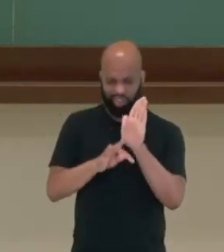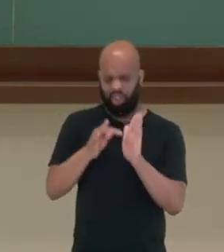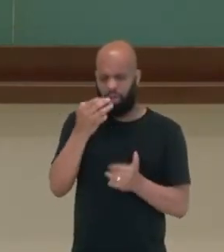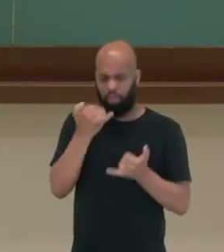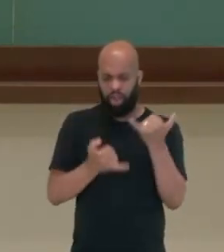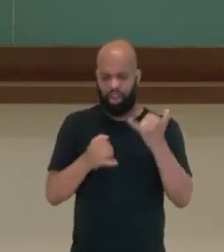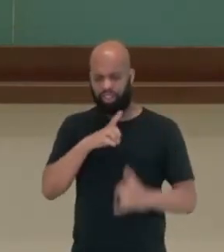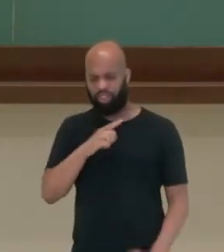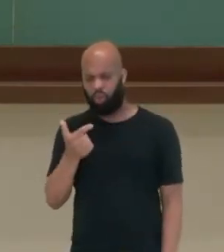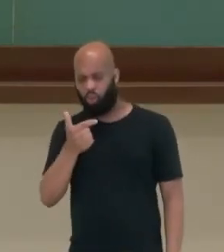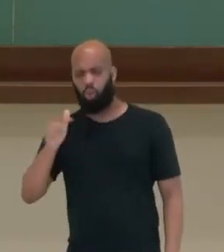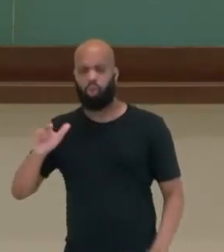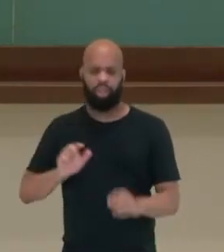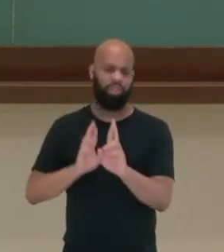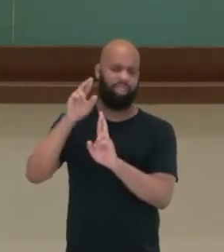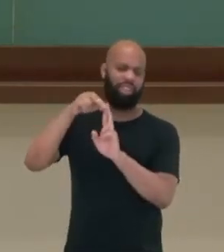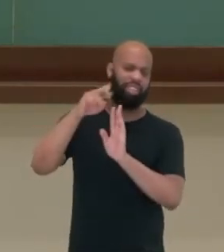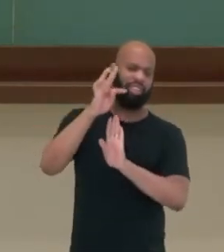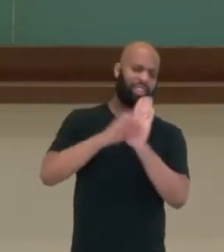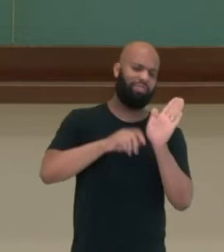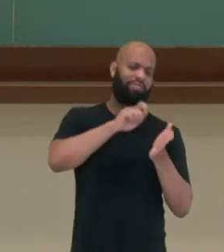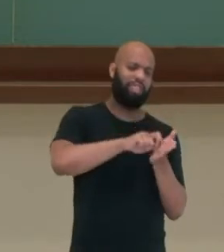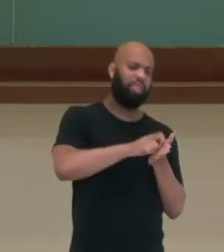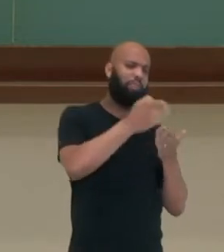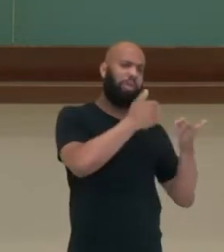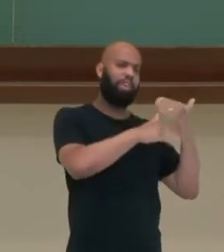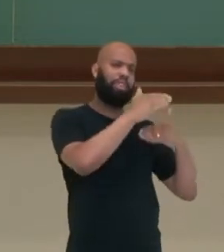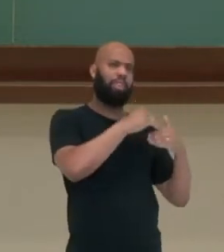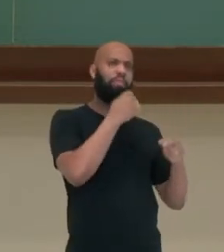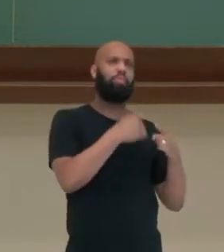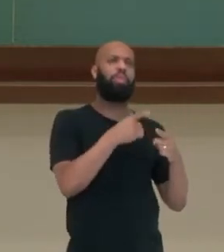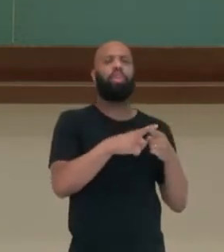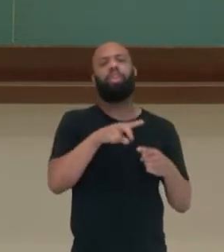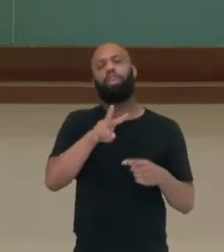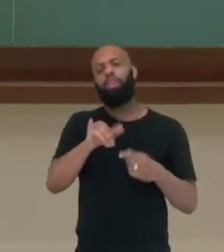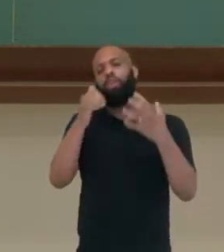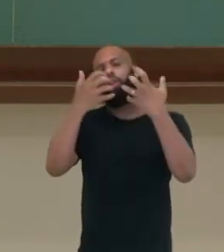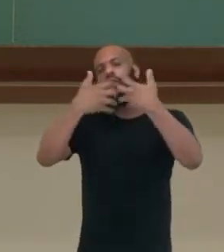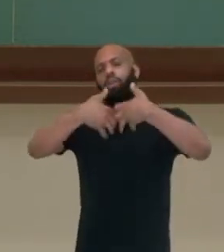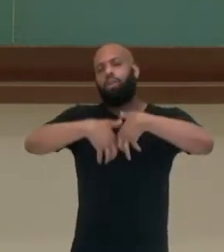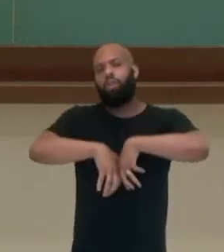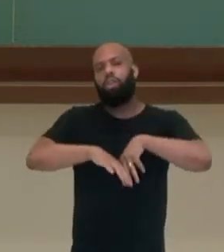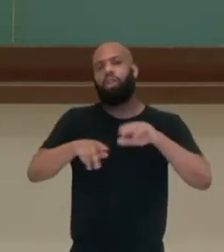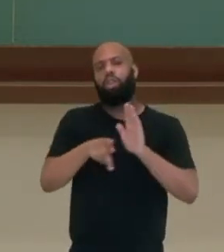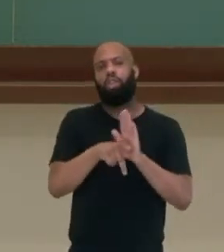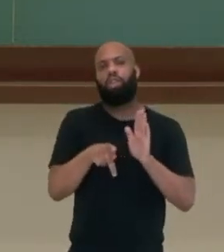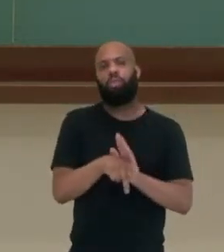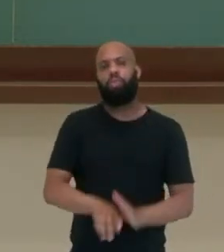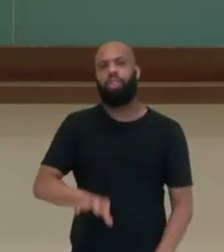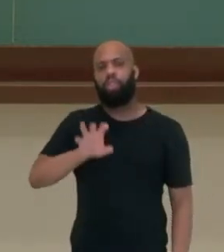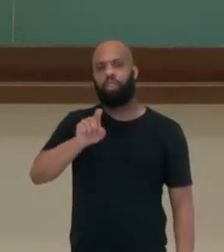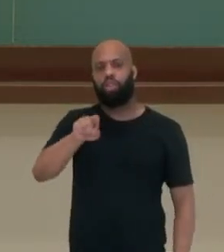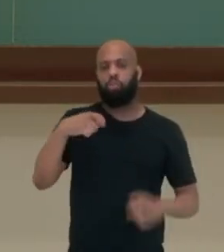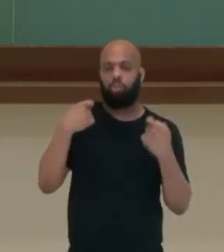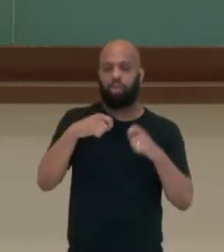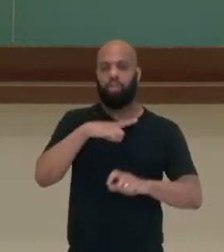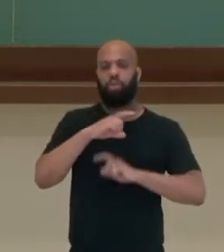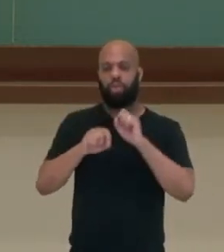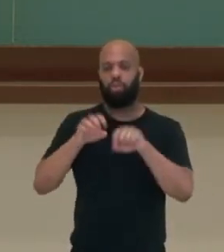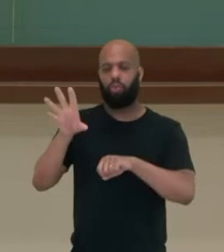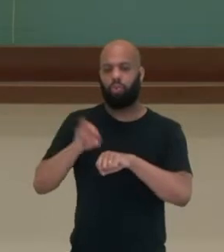nele outro que já foi escrito anteriormente. É claro que para funcionar a intertextualidade, você precisa ter o